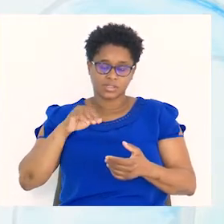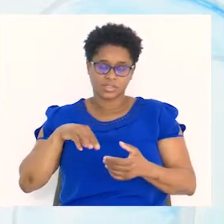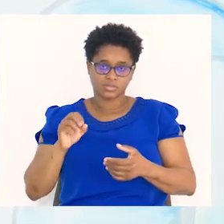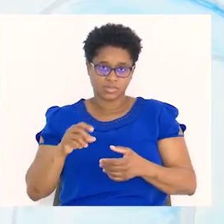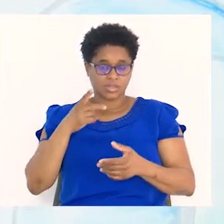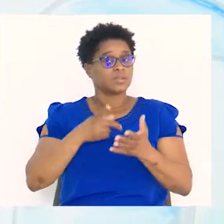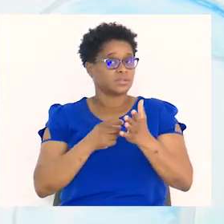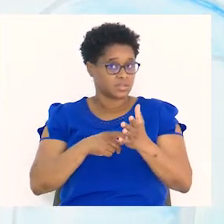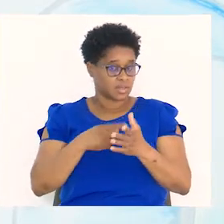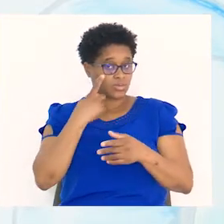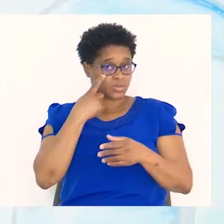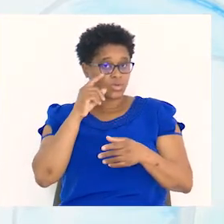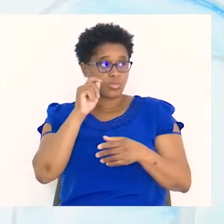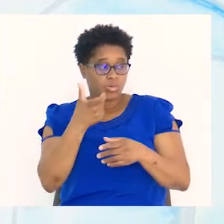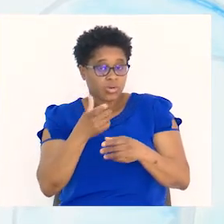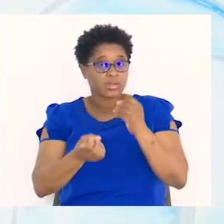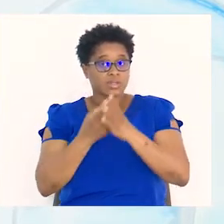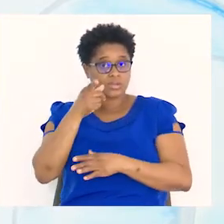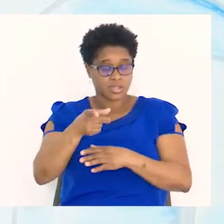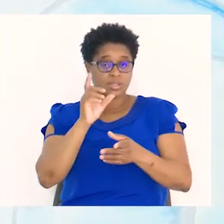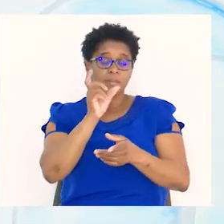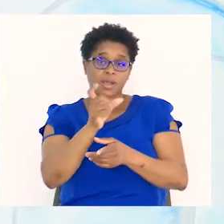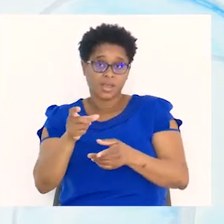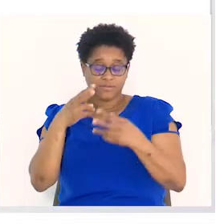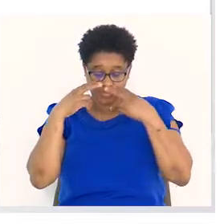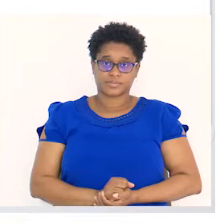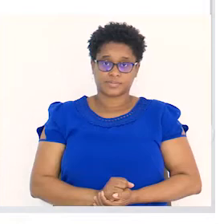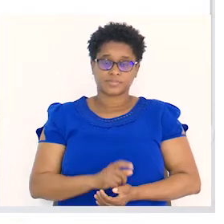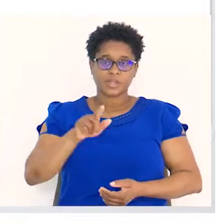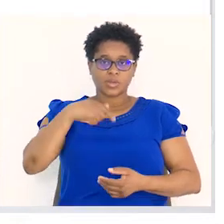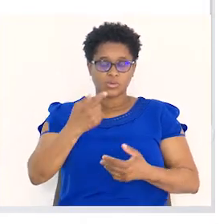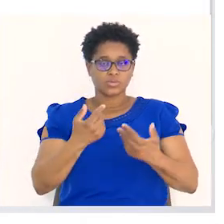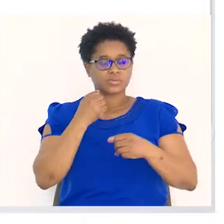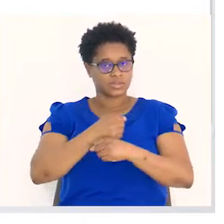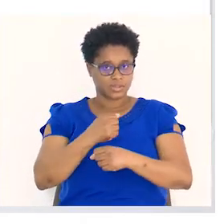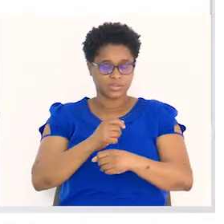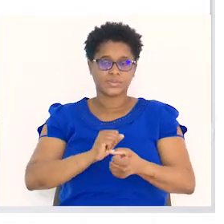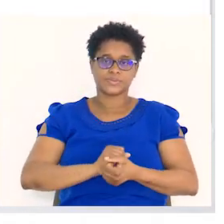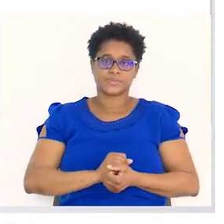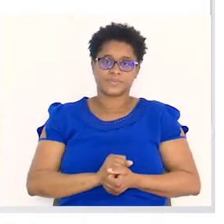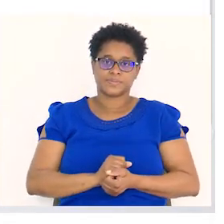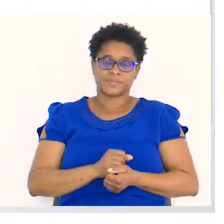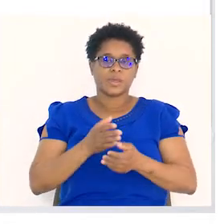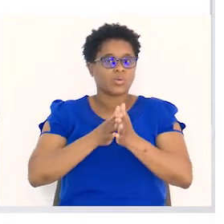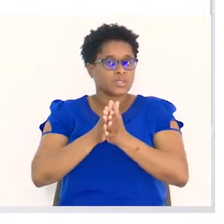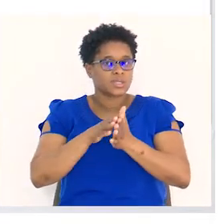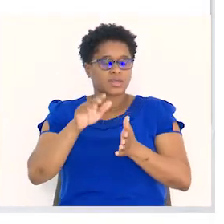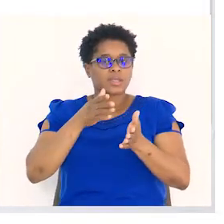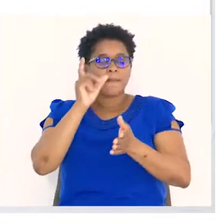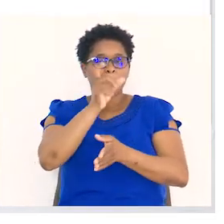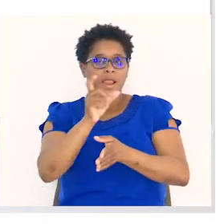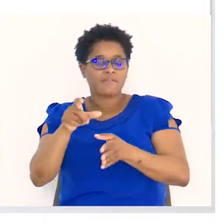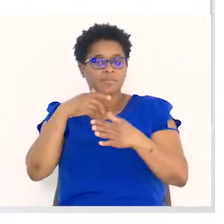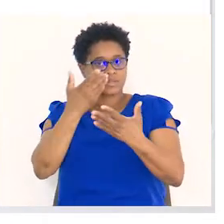origem de certas palavras. Por isso, pesquisa. Outro exercício. Utilizando as